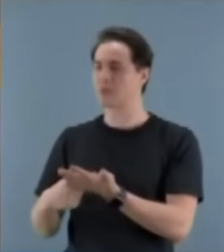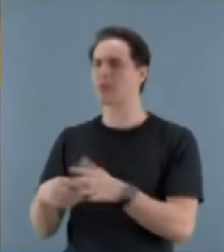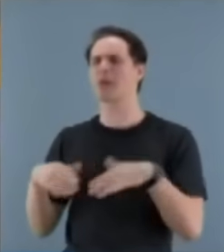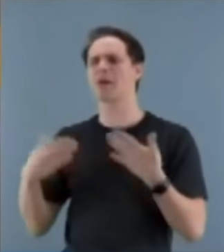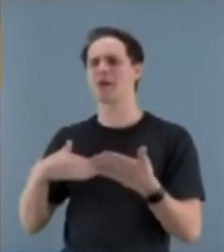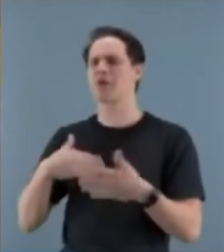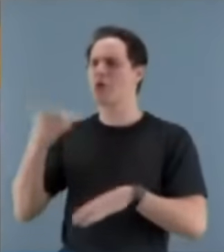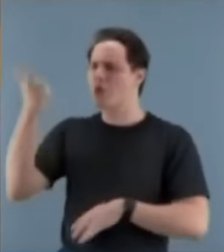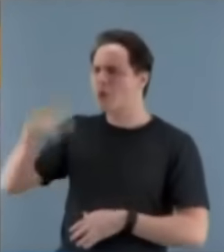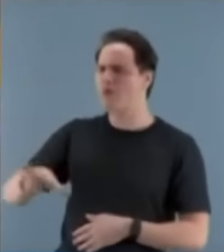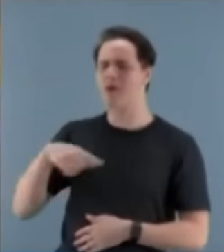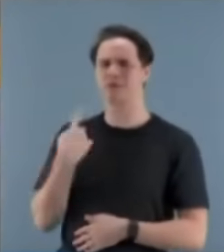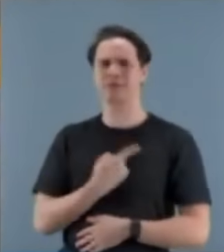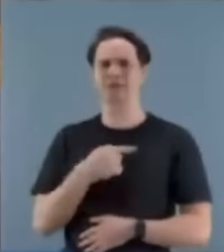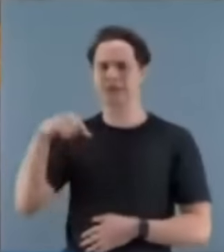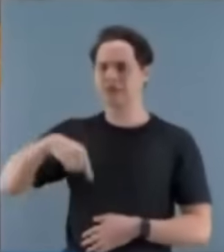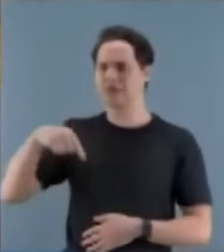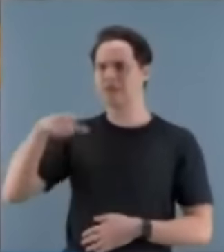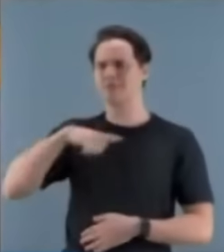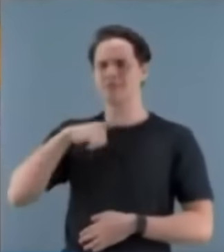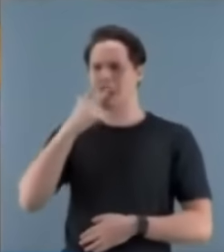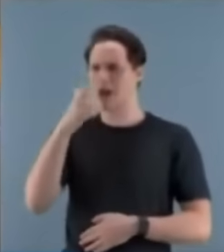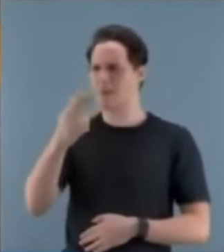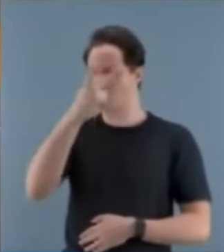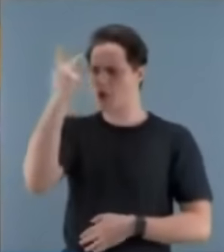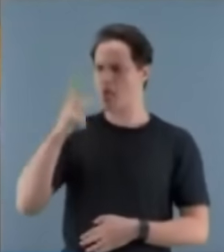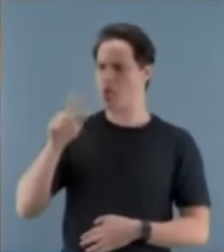uma vez, nós temos um encontro